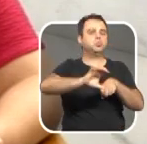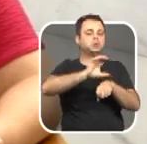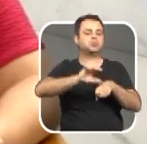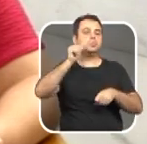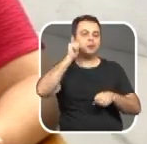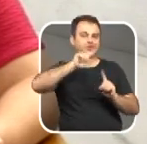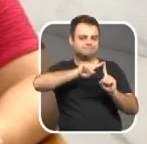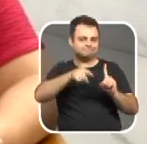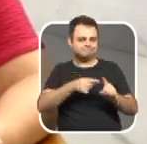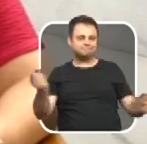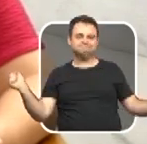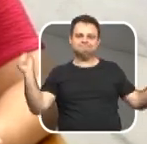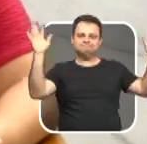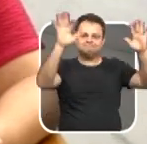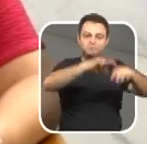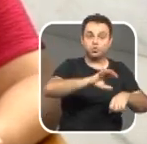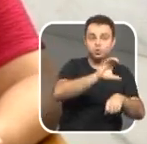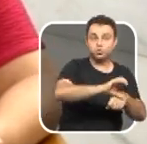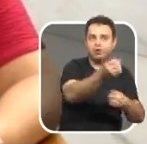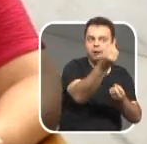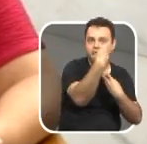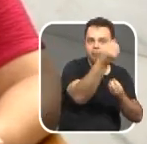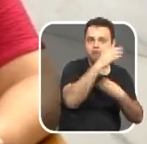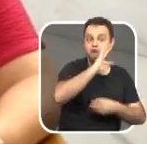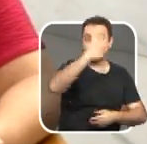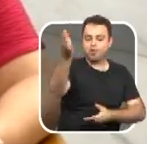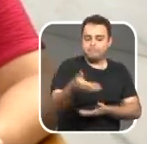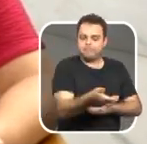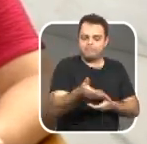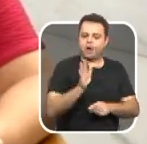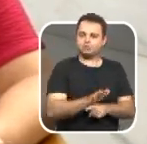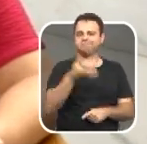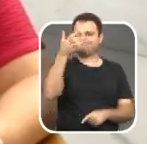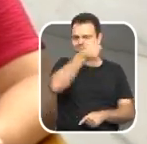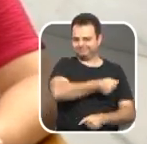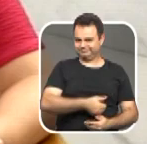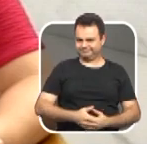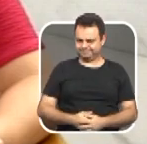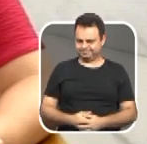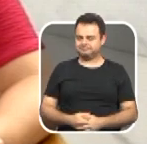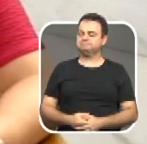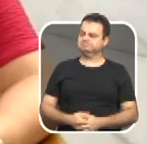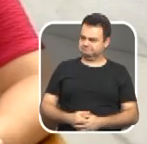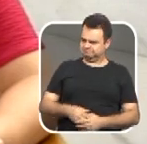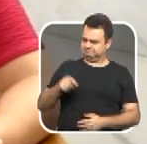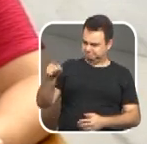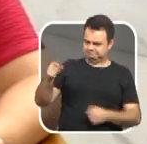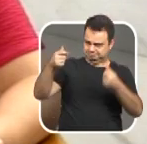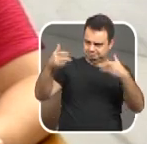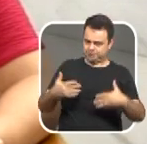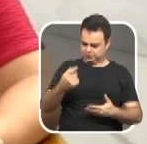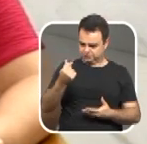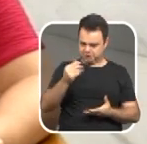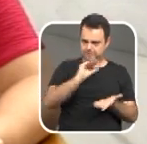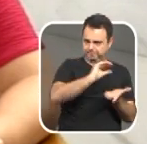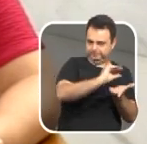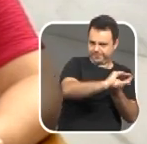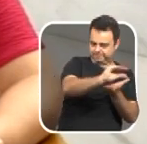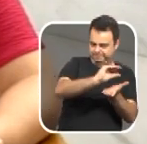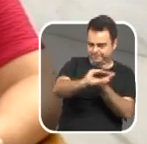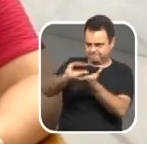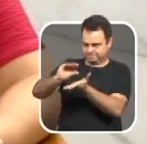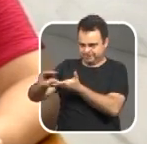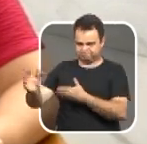emendas impositivas, né? Porque uma parte foi para essa parte da saúde, você também encaminhou uma verba